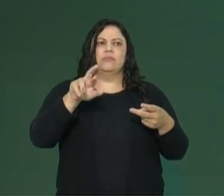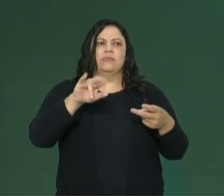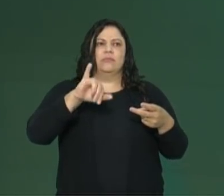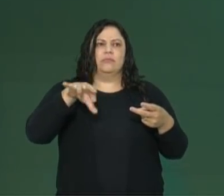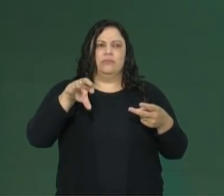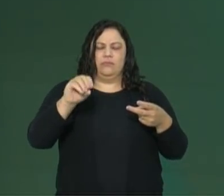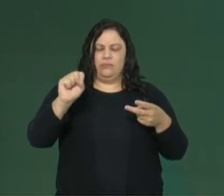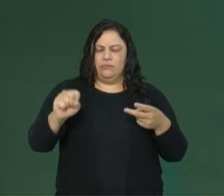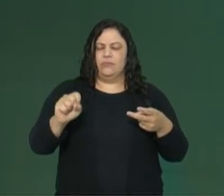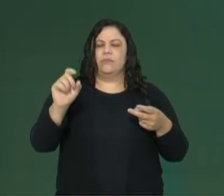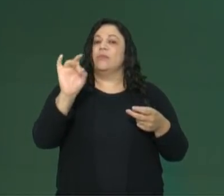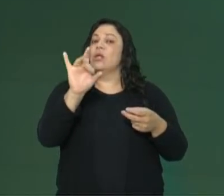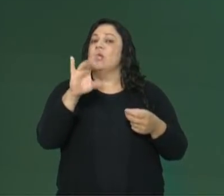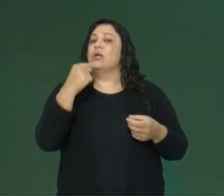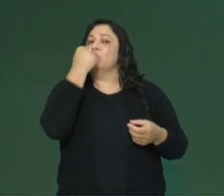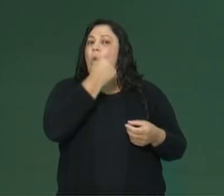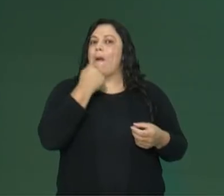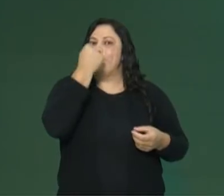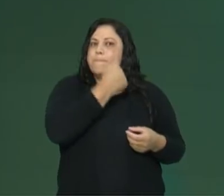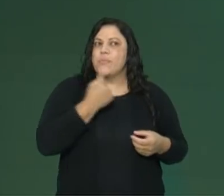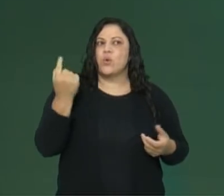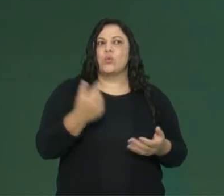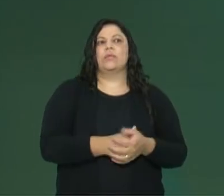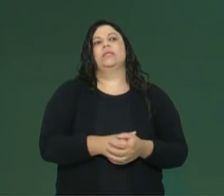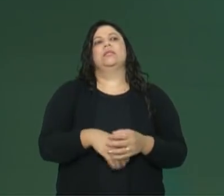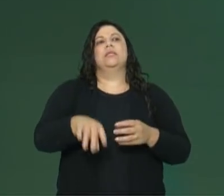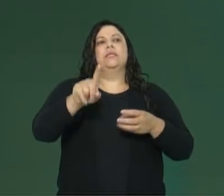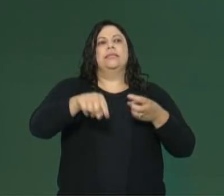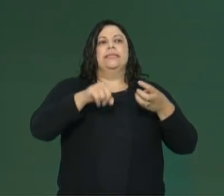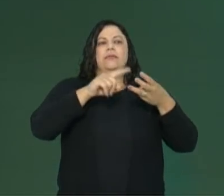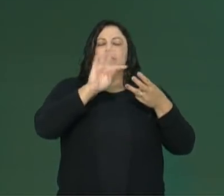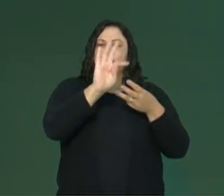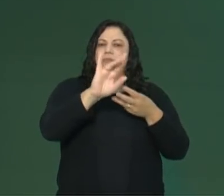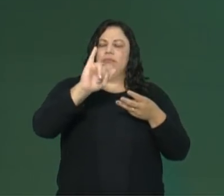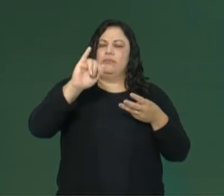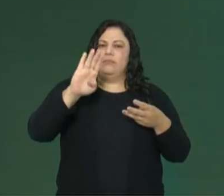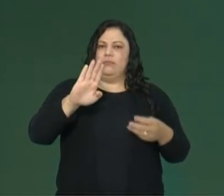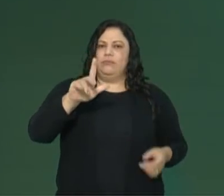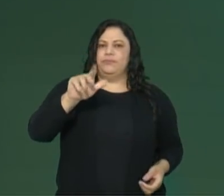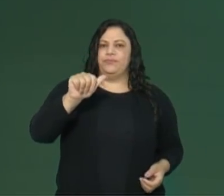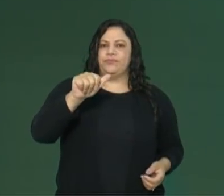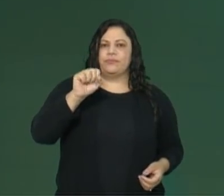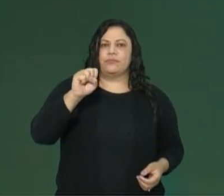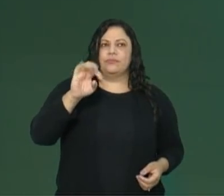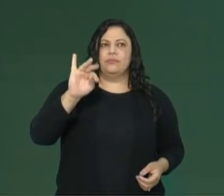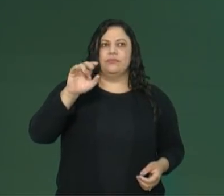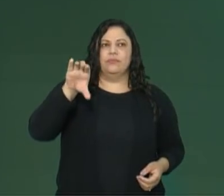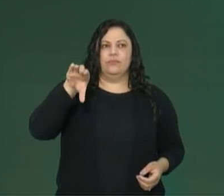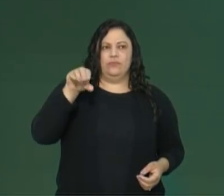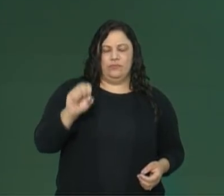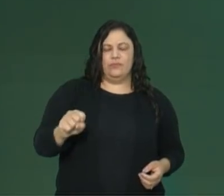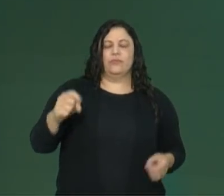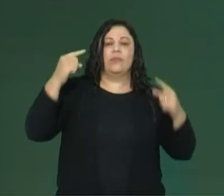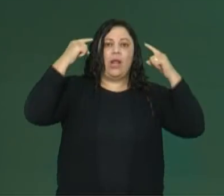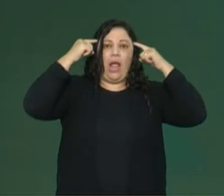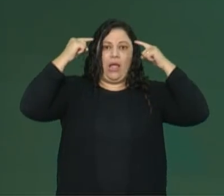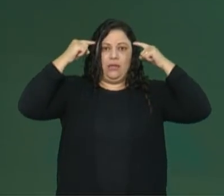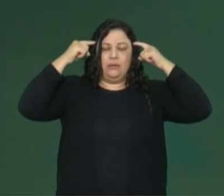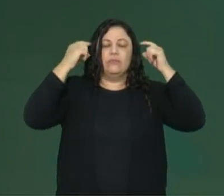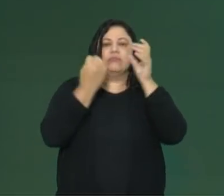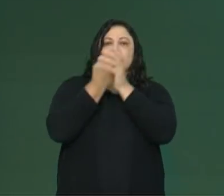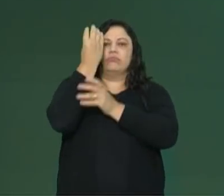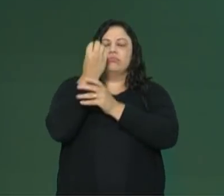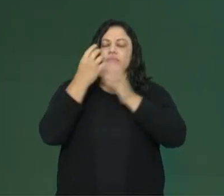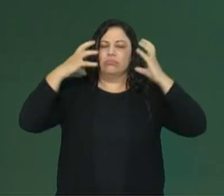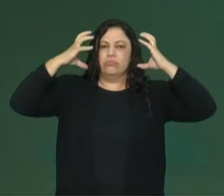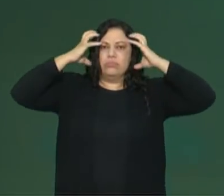quinidários. Aqui, triblásticos, com simetria bilateral e formação de cabeça. Já está formando uma